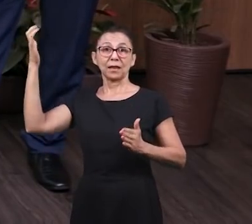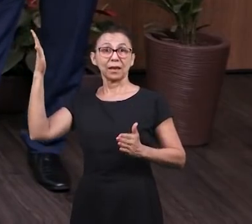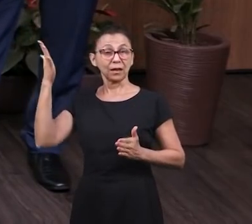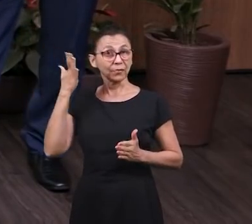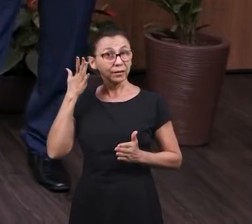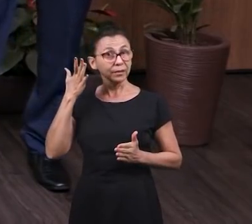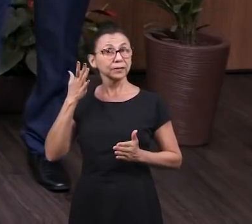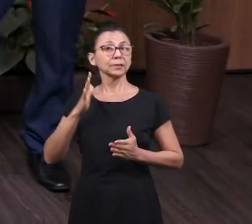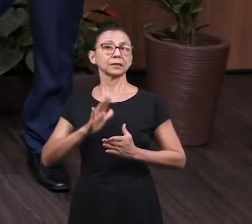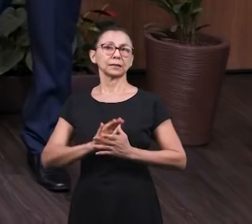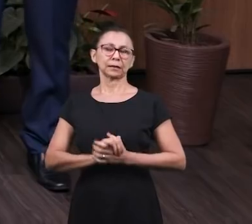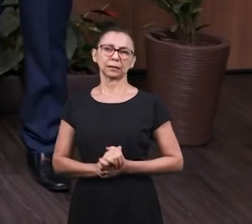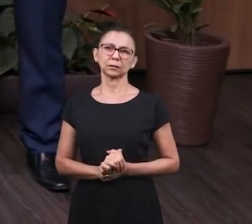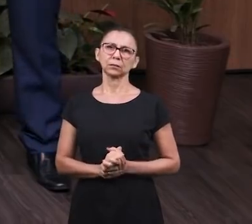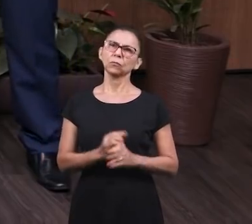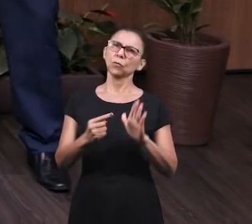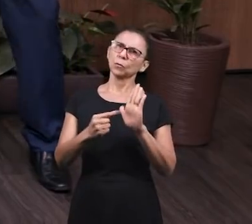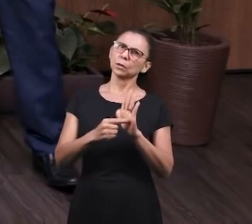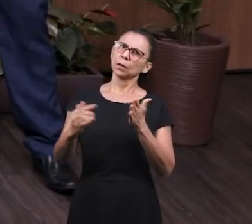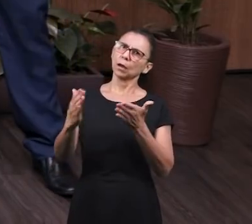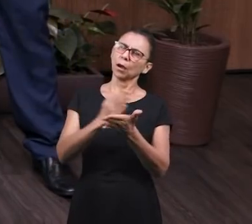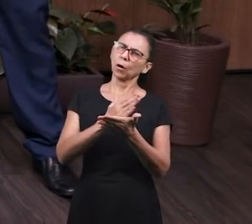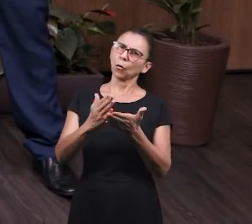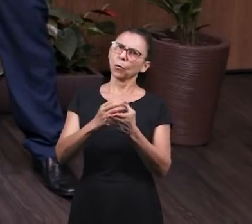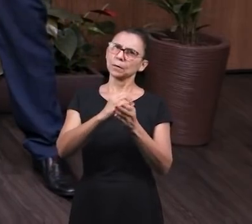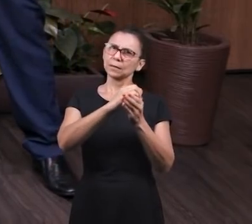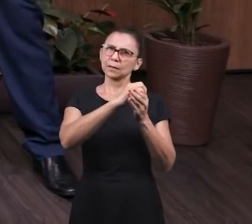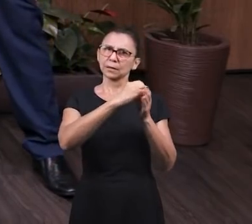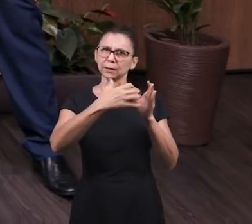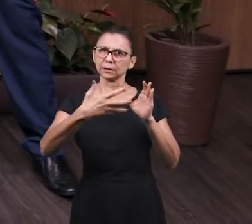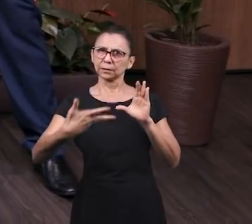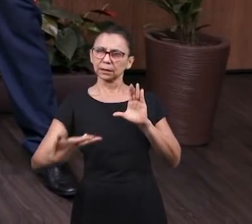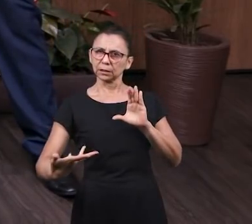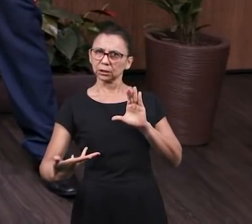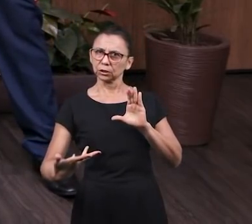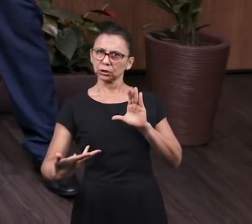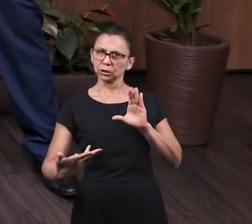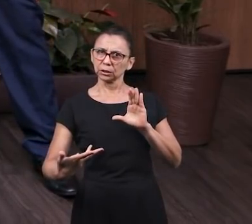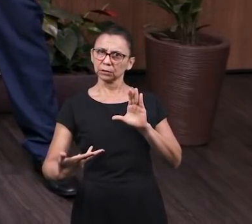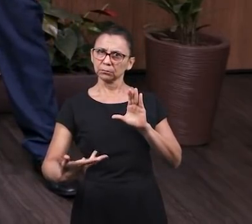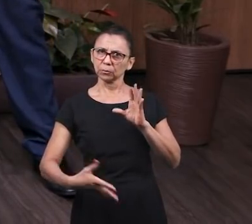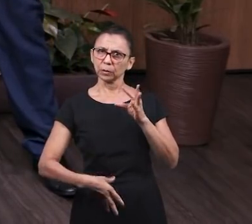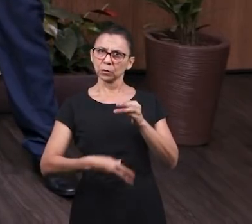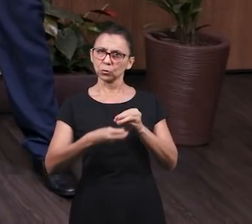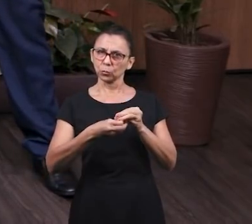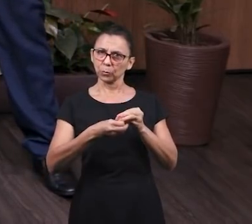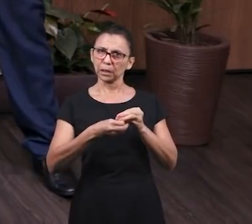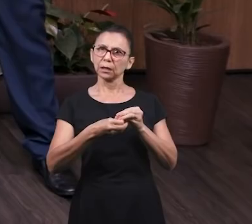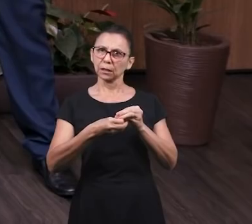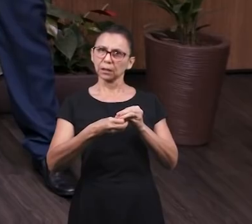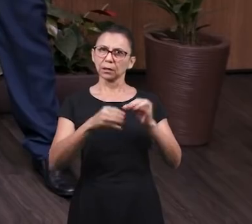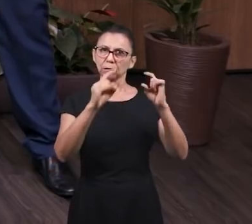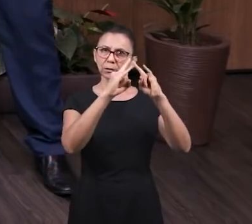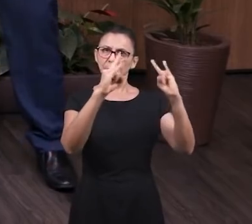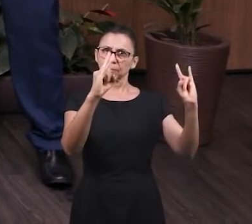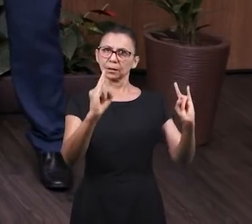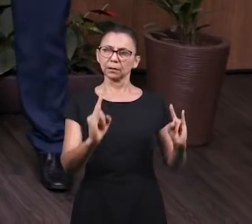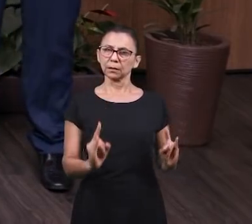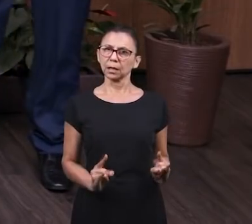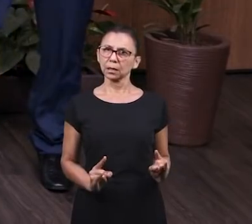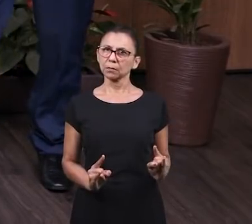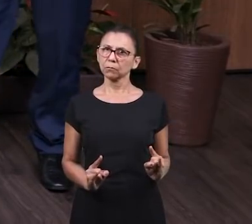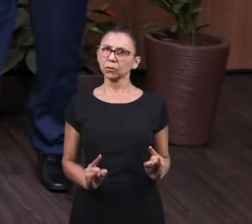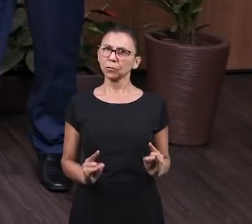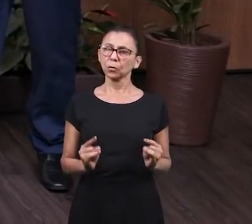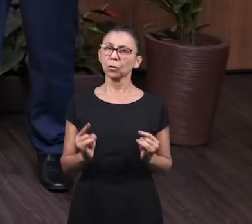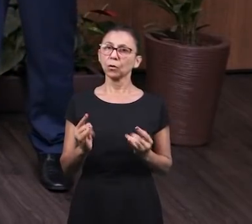então, apresentar alguns aspectos do tabernáculo, resumidamente, traçando